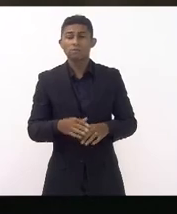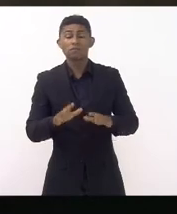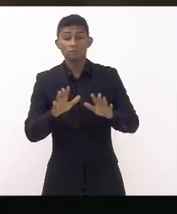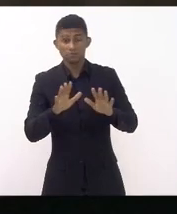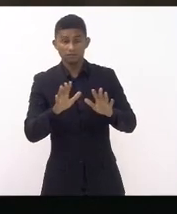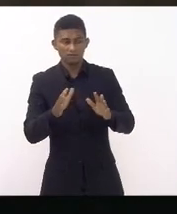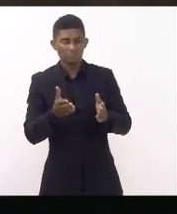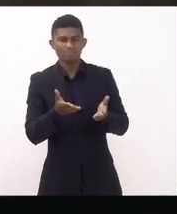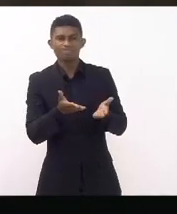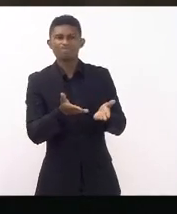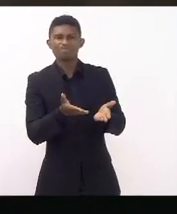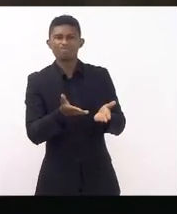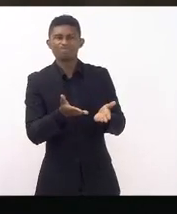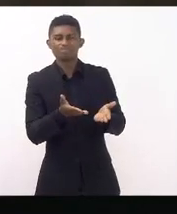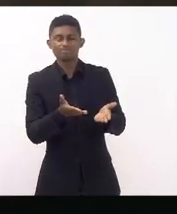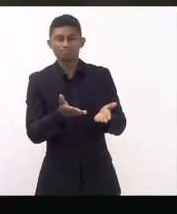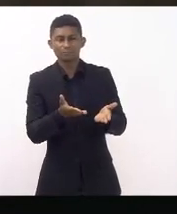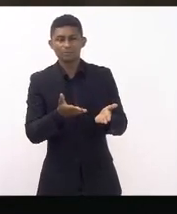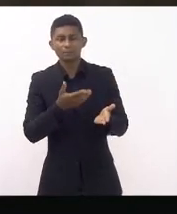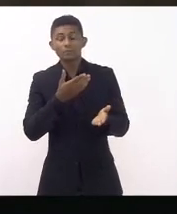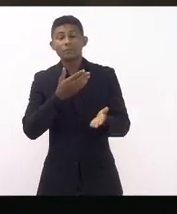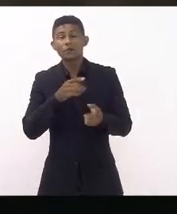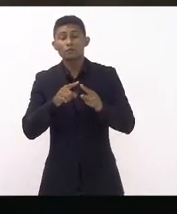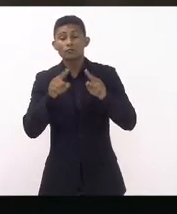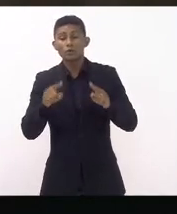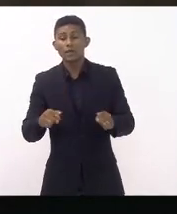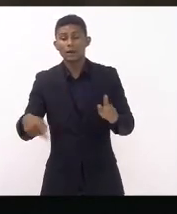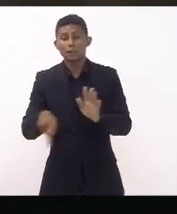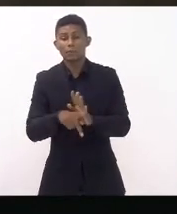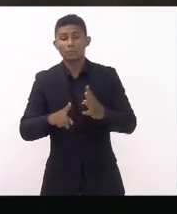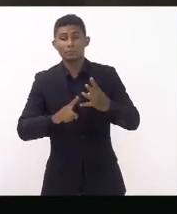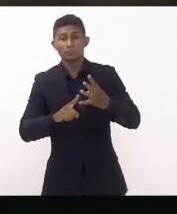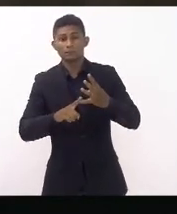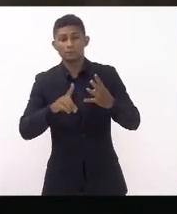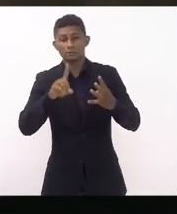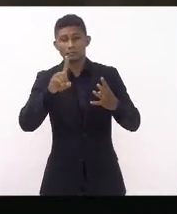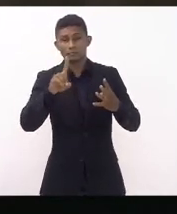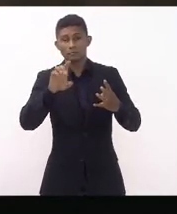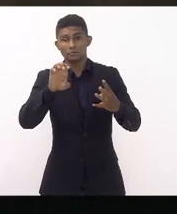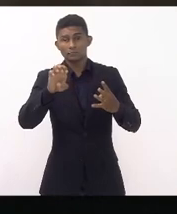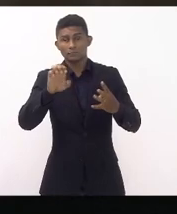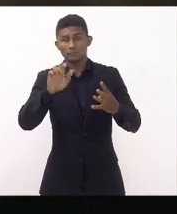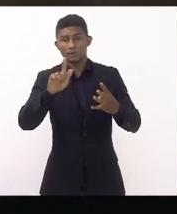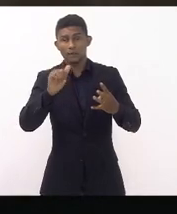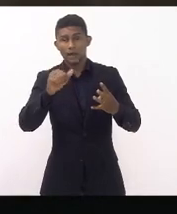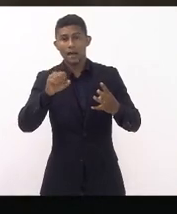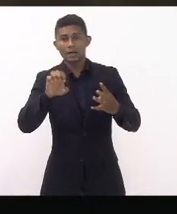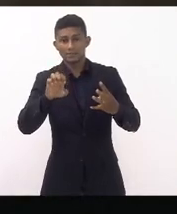nuca, que não pode andar no centro da cidade porque é chamado de seu funcionário, aí, não, aí